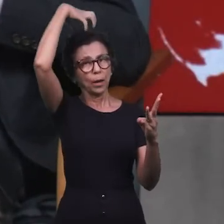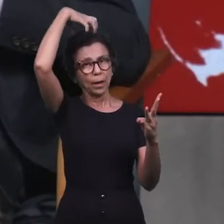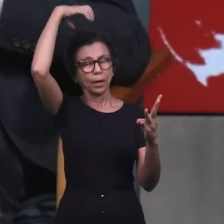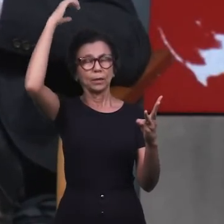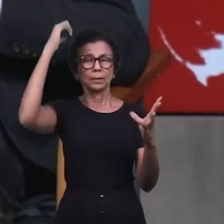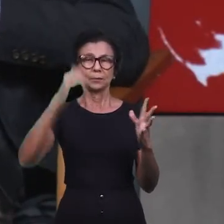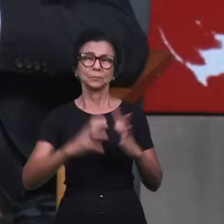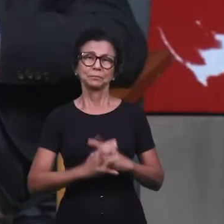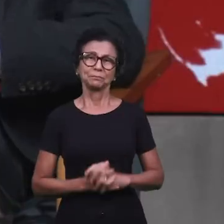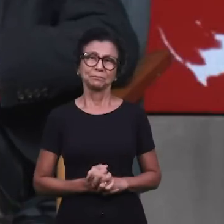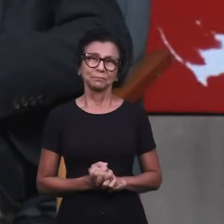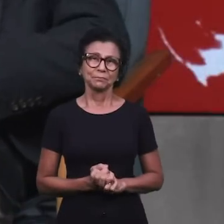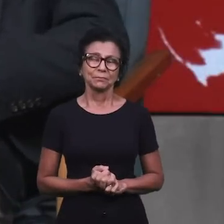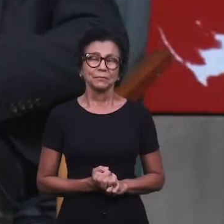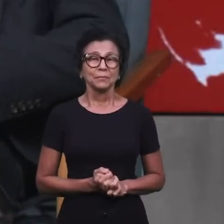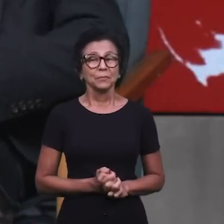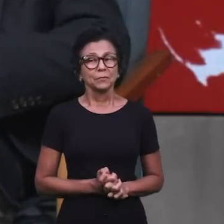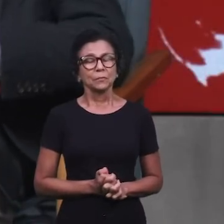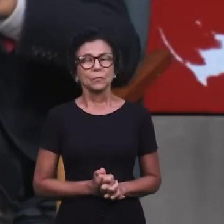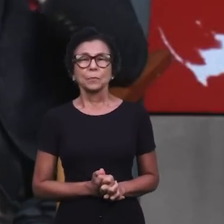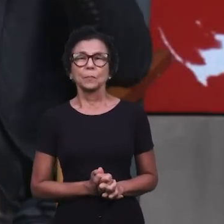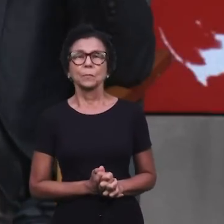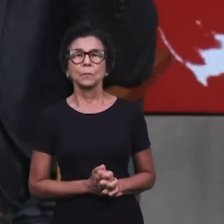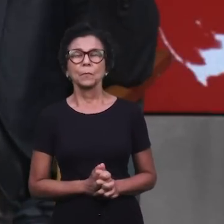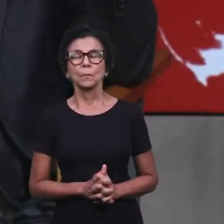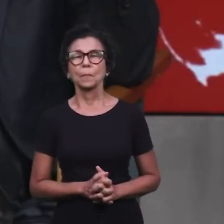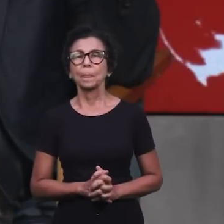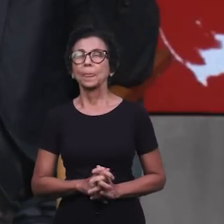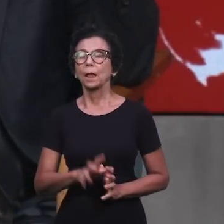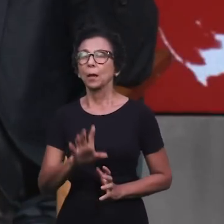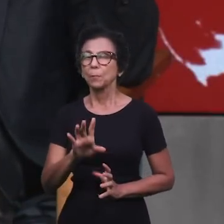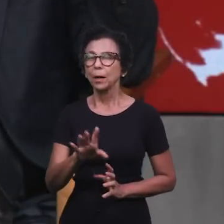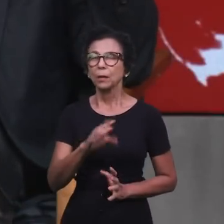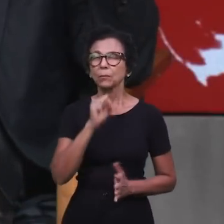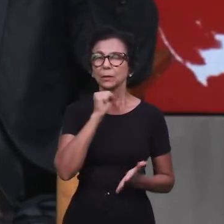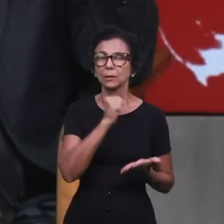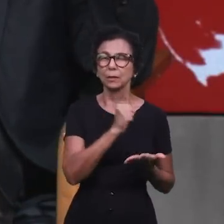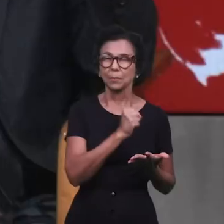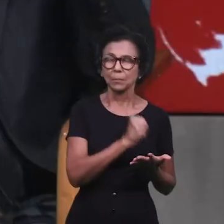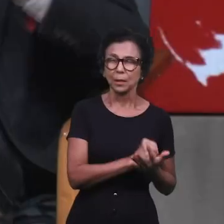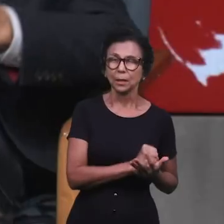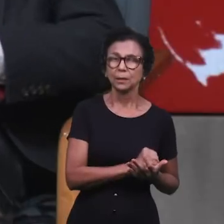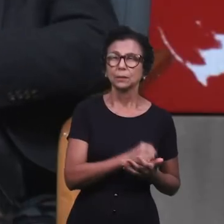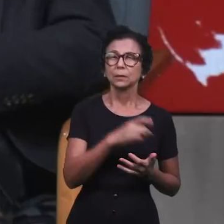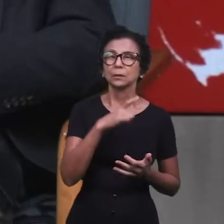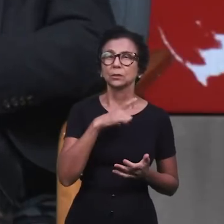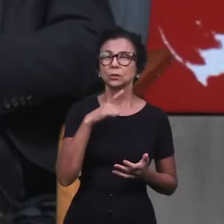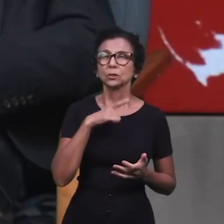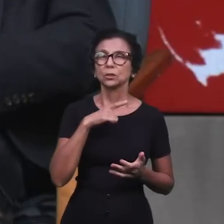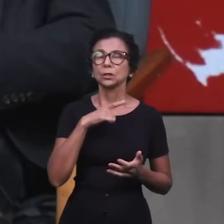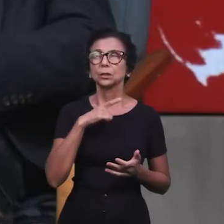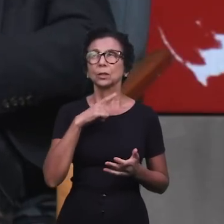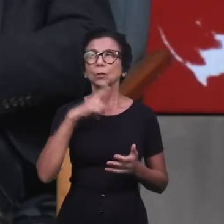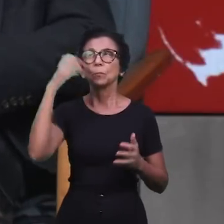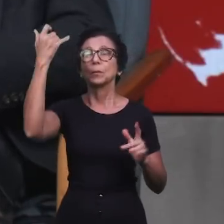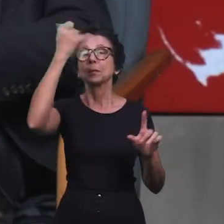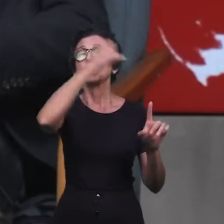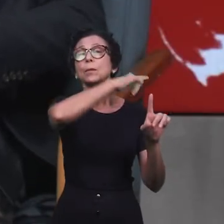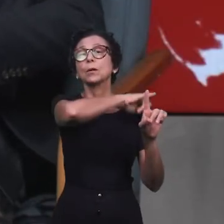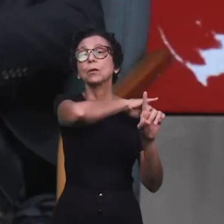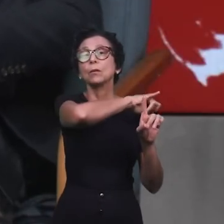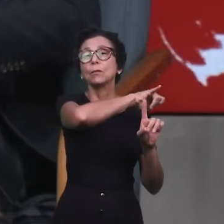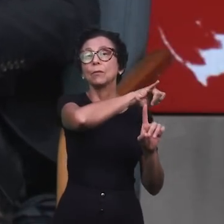Agora, a profecia que é dita lá no Velho Testamento é que o Espírito Santo seria derramado